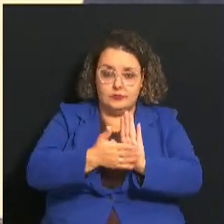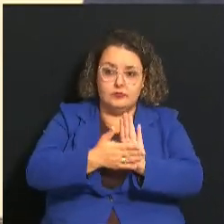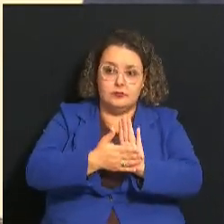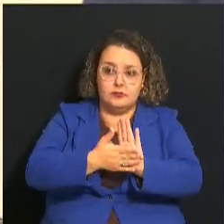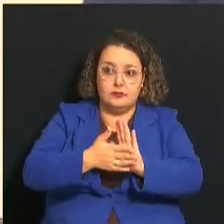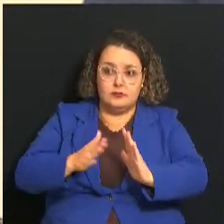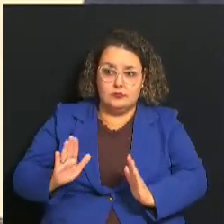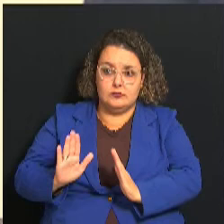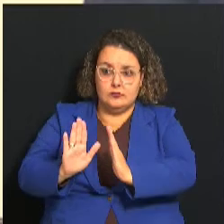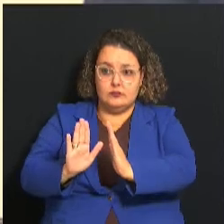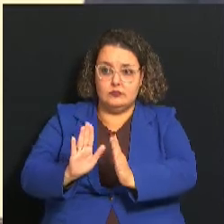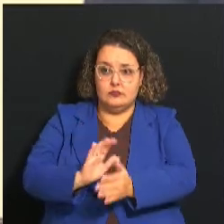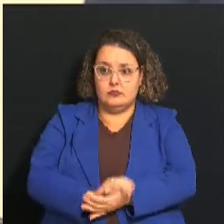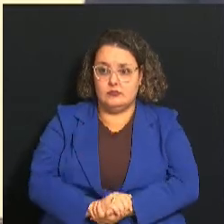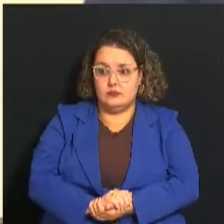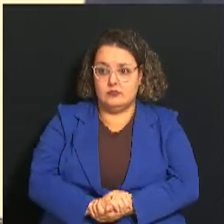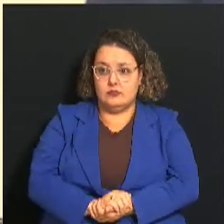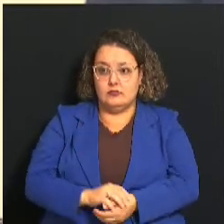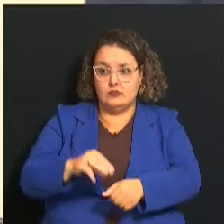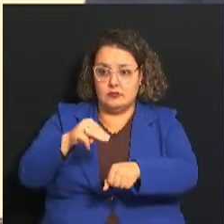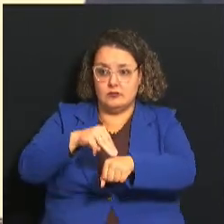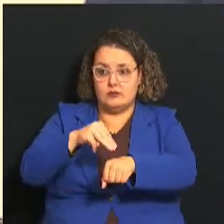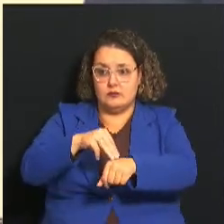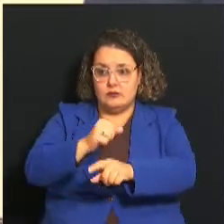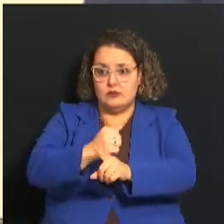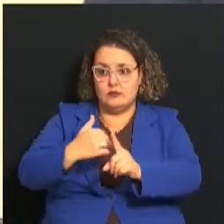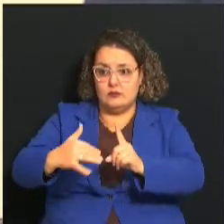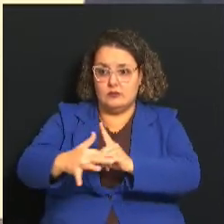frente com membros da sociedade. Aí você não pode ter...